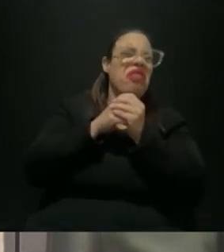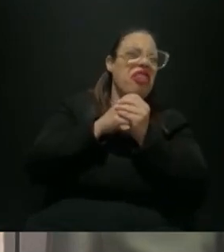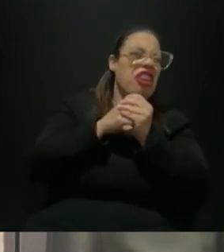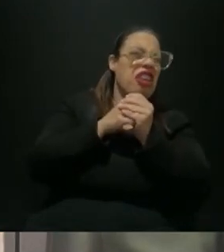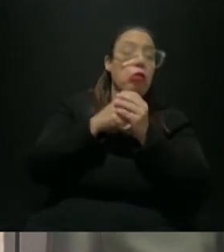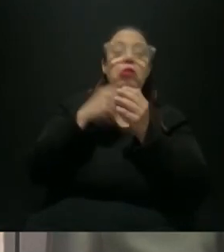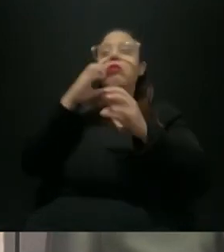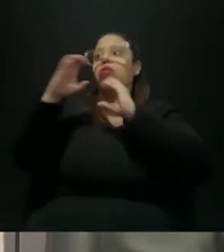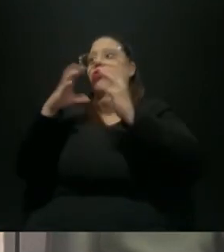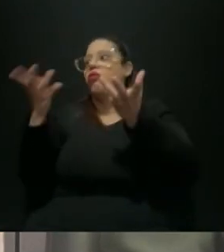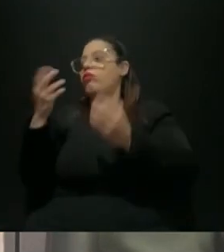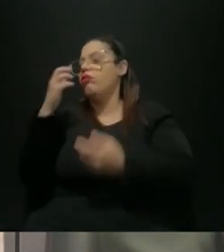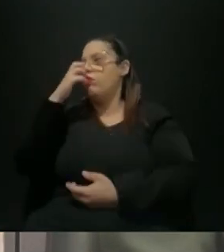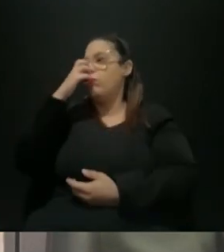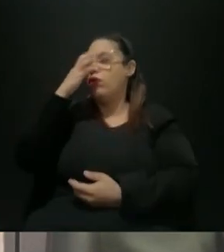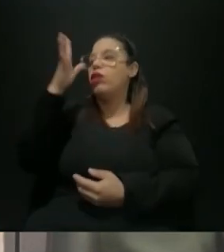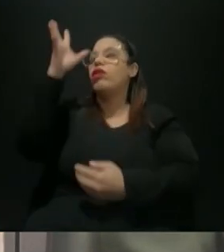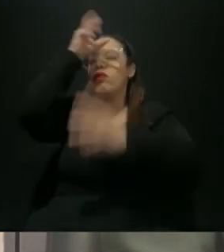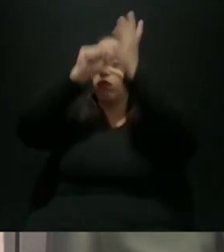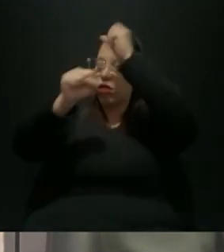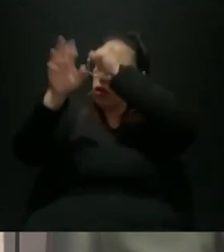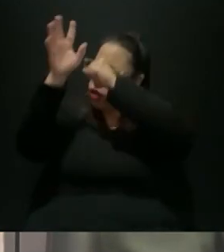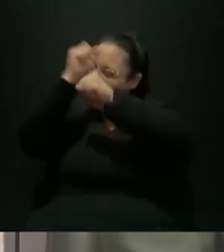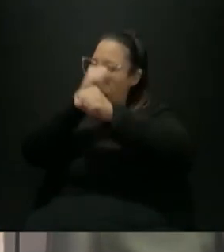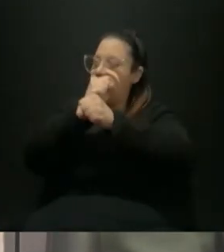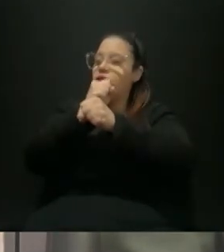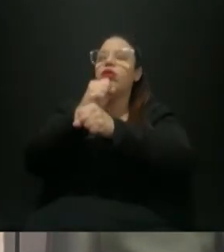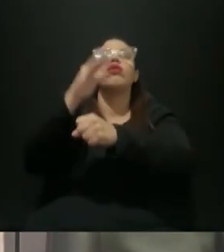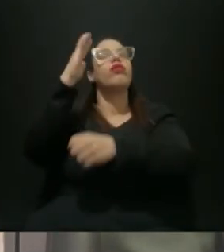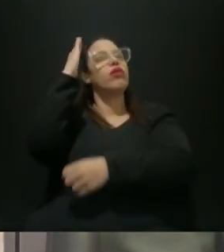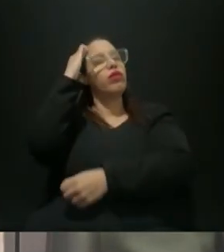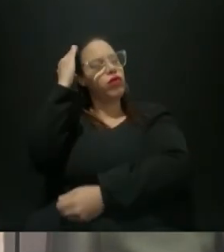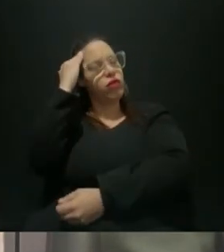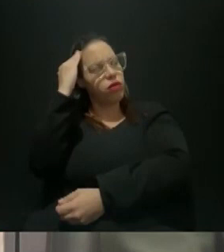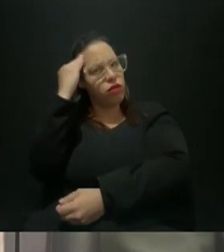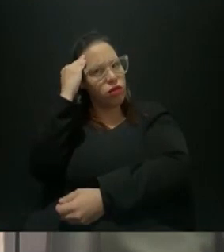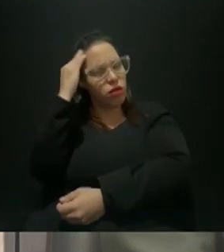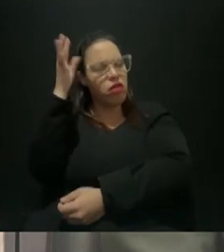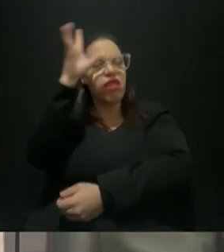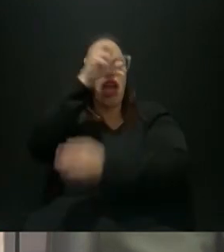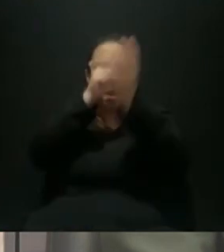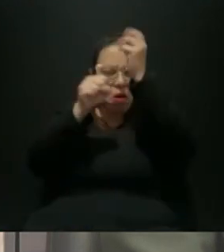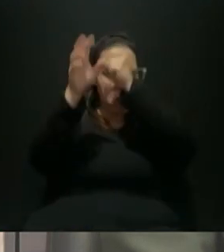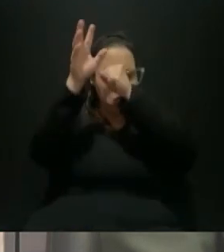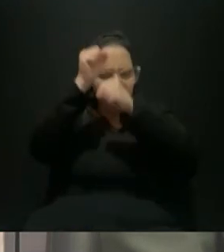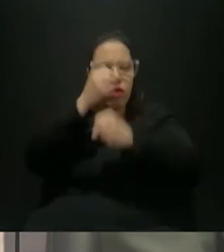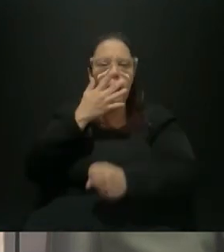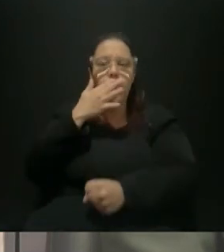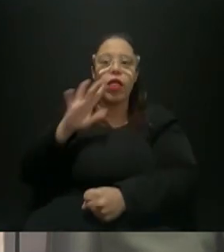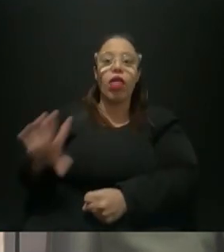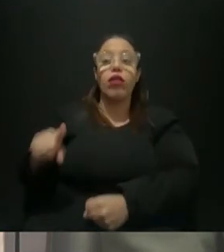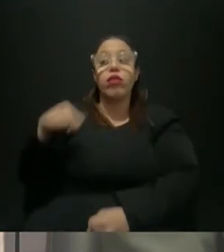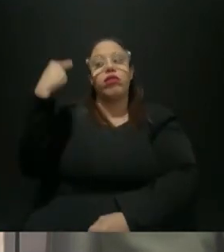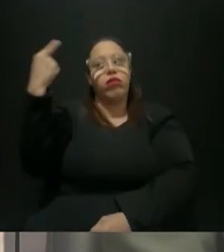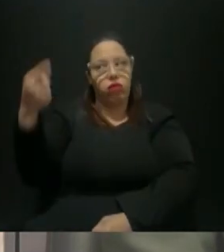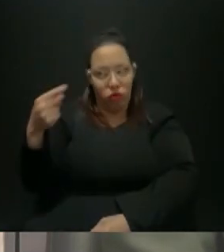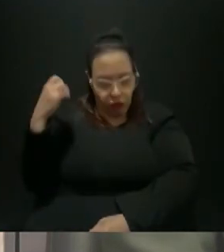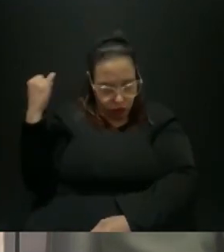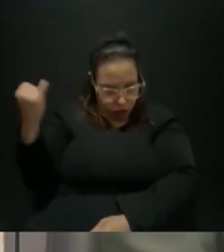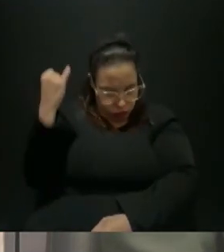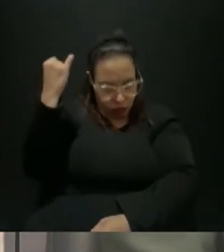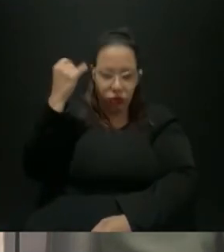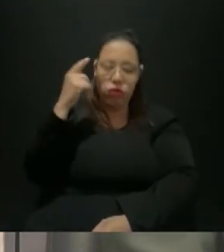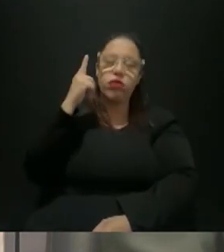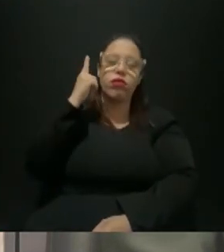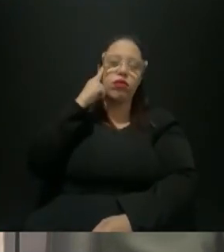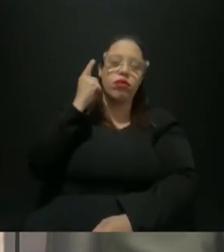vai aprendendo isso. Então a gente tem que entender que a criança está aprendendo. E a outra coisa que é muito importante a gente entender,